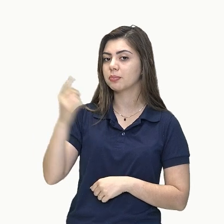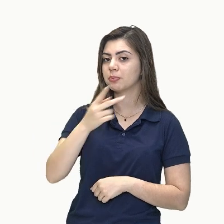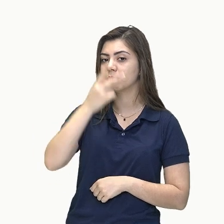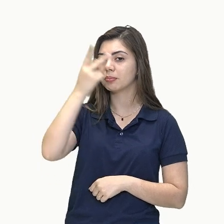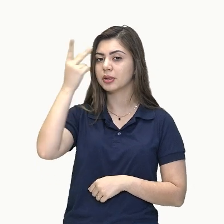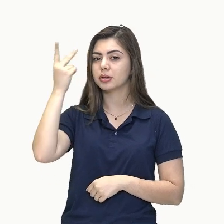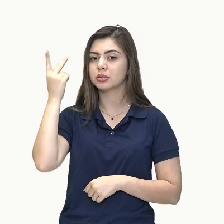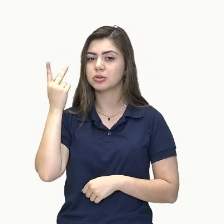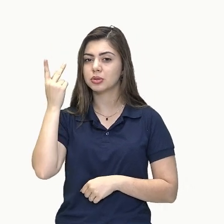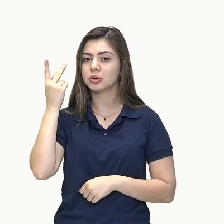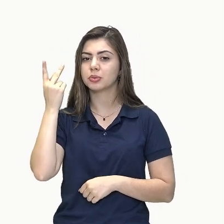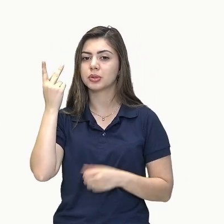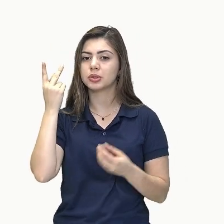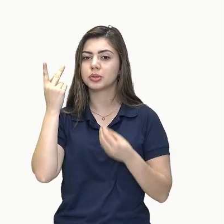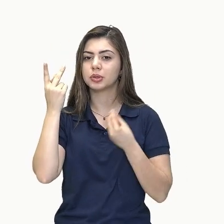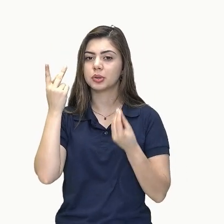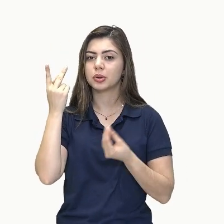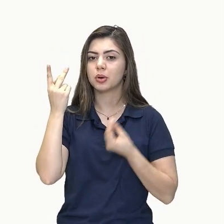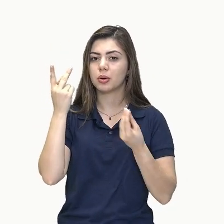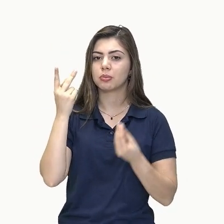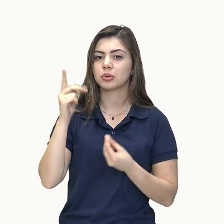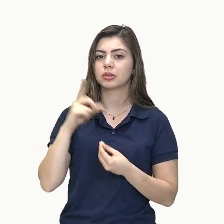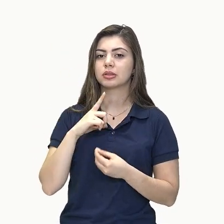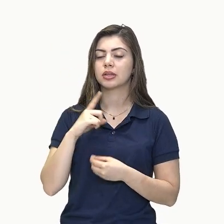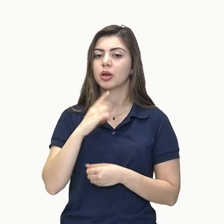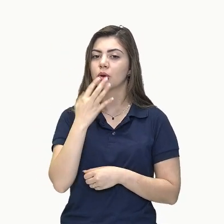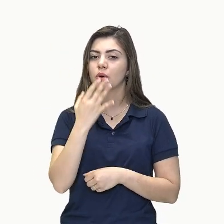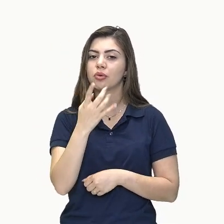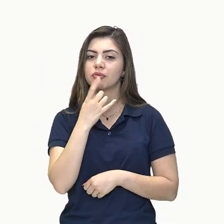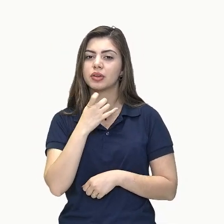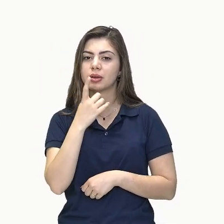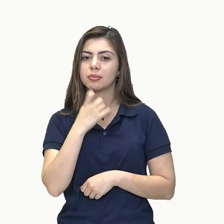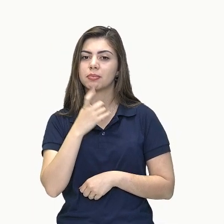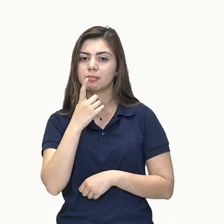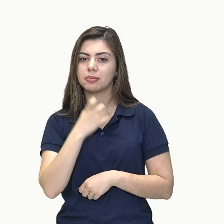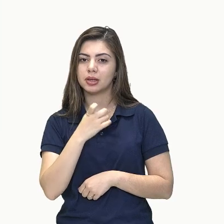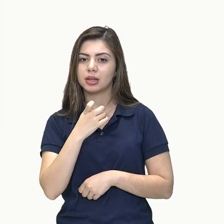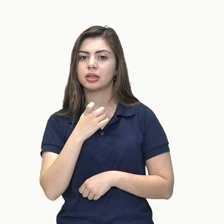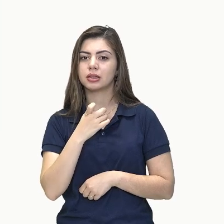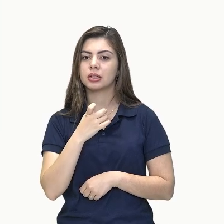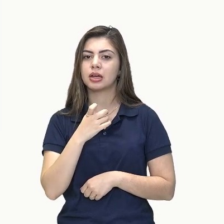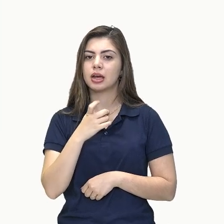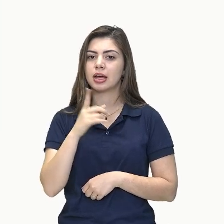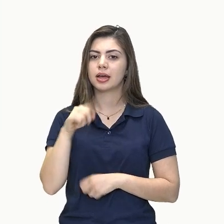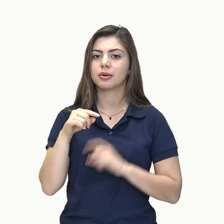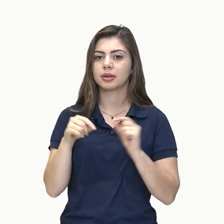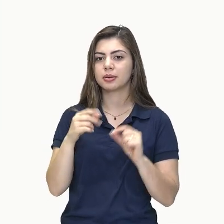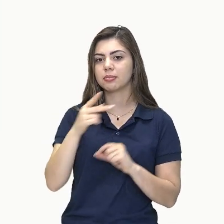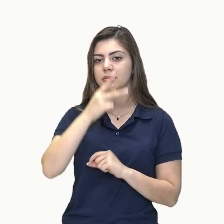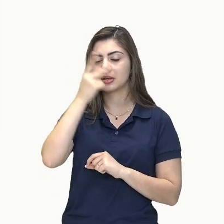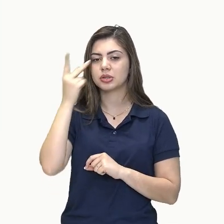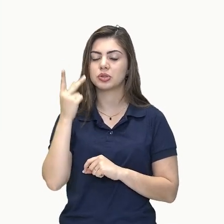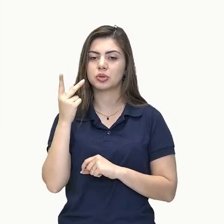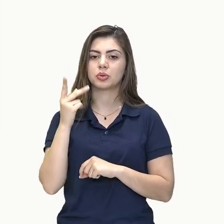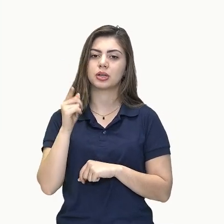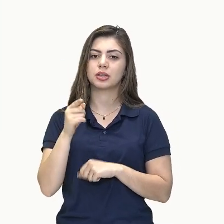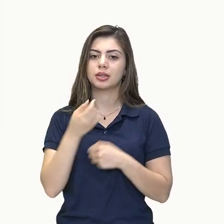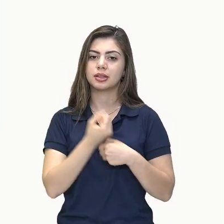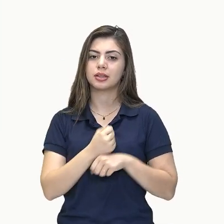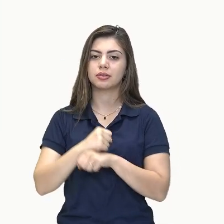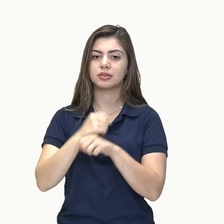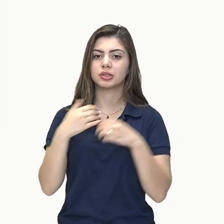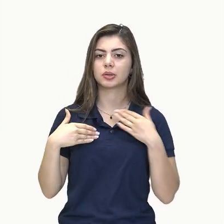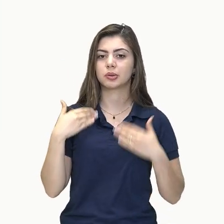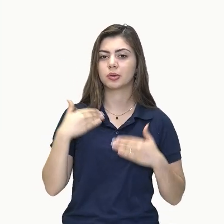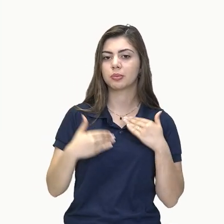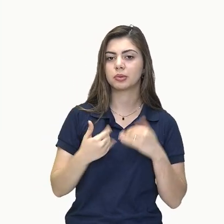e a presença de duas pessoas que se apresentam aí doentes em estado infeccioso. Basta a presença